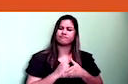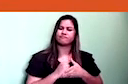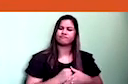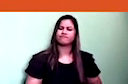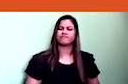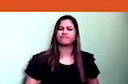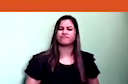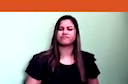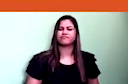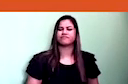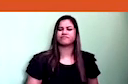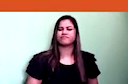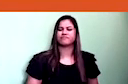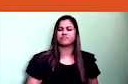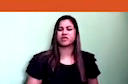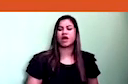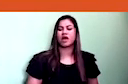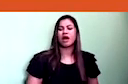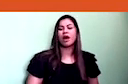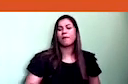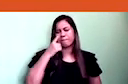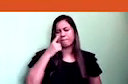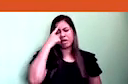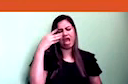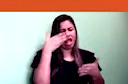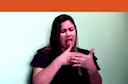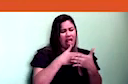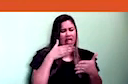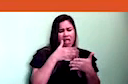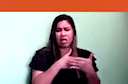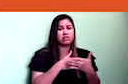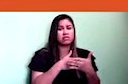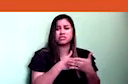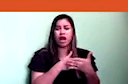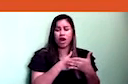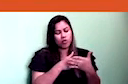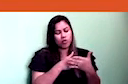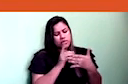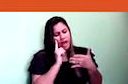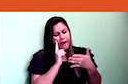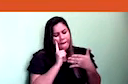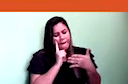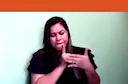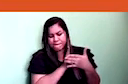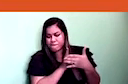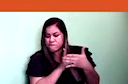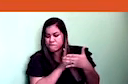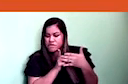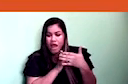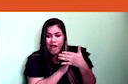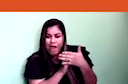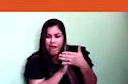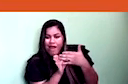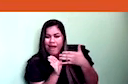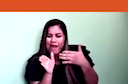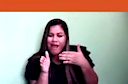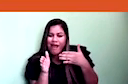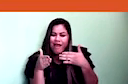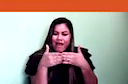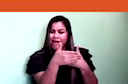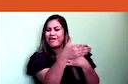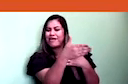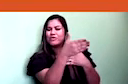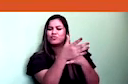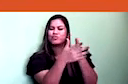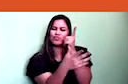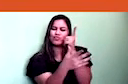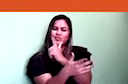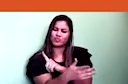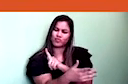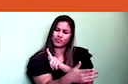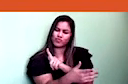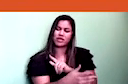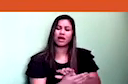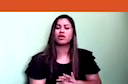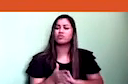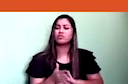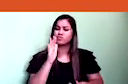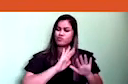passagem secreta. Acredite, né? Então, cuidado com a linha de pensamento que você tem construído no seu dia a